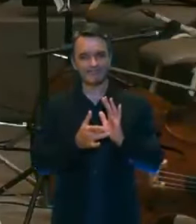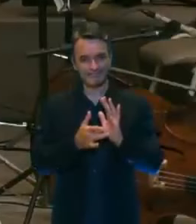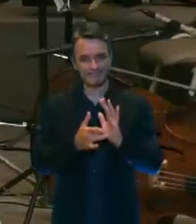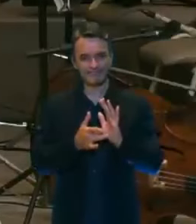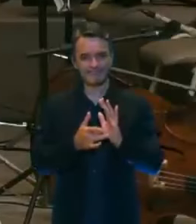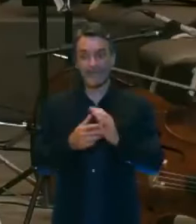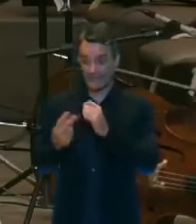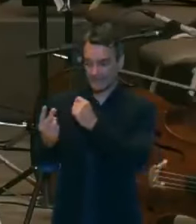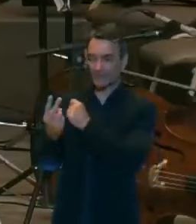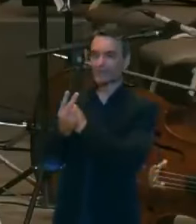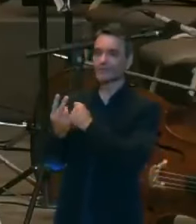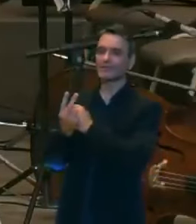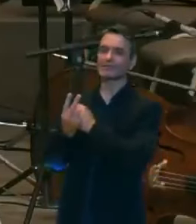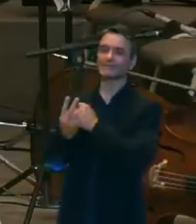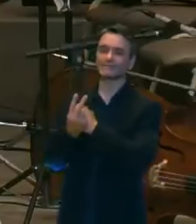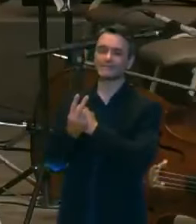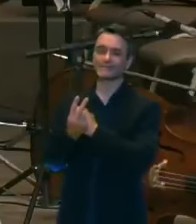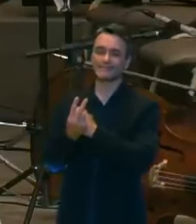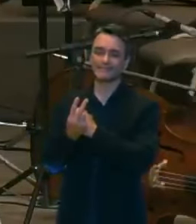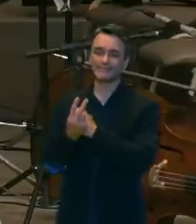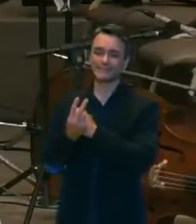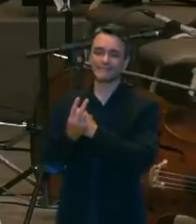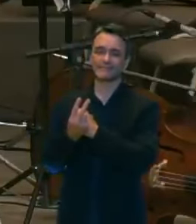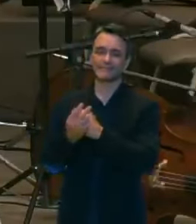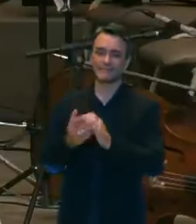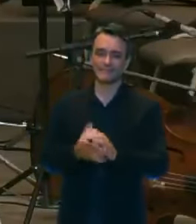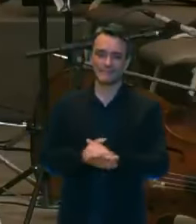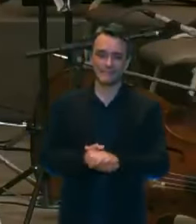Ele cuida de mim.